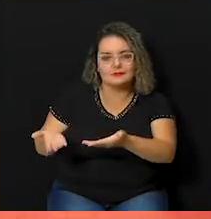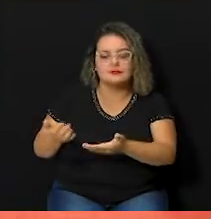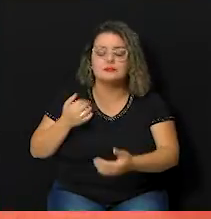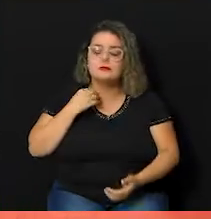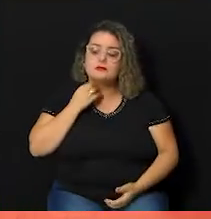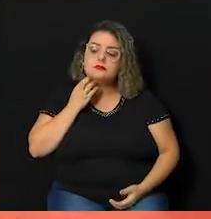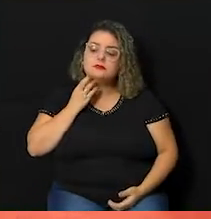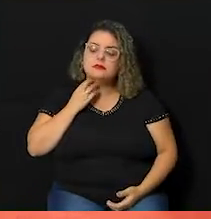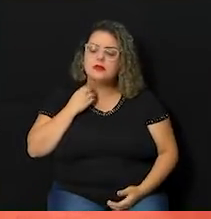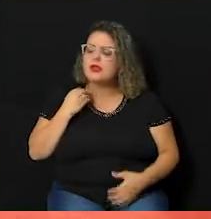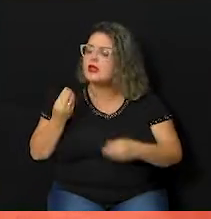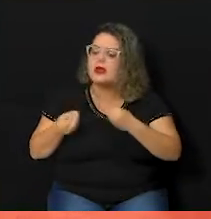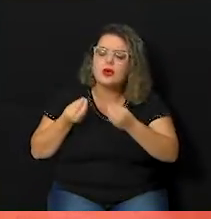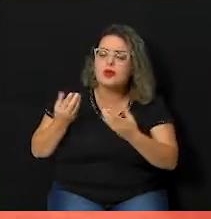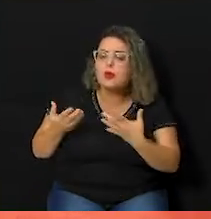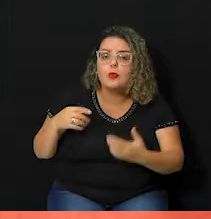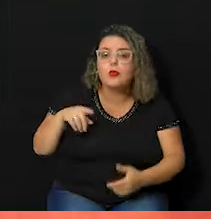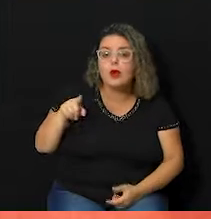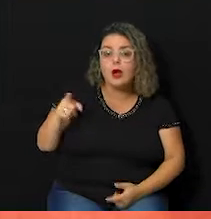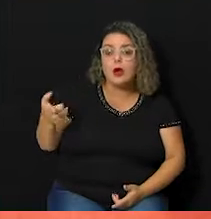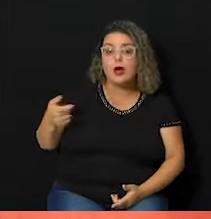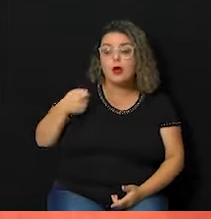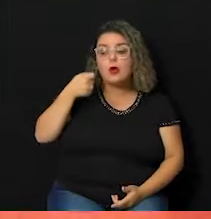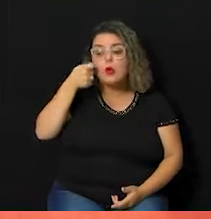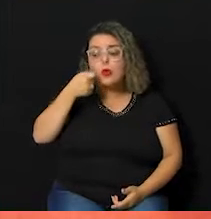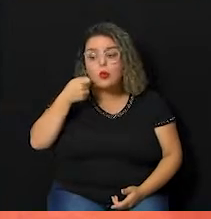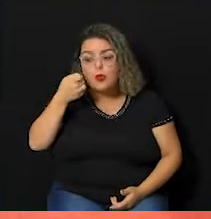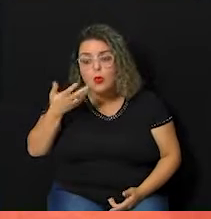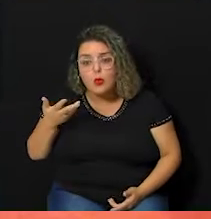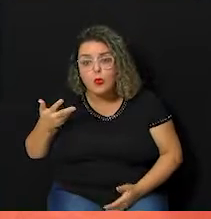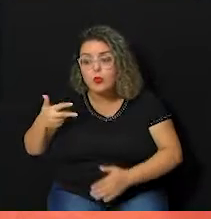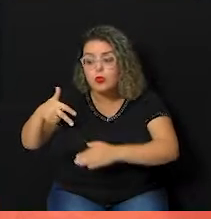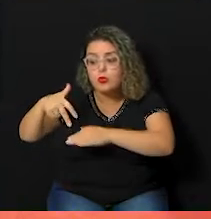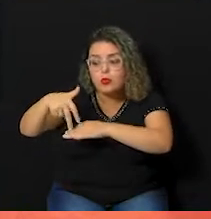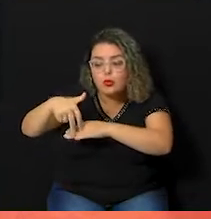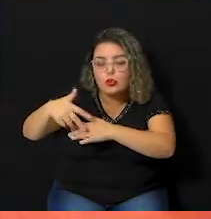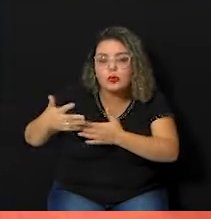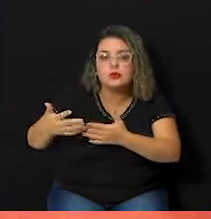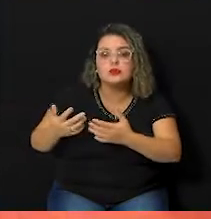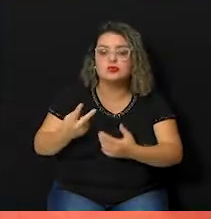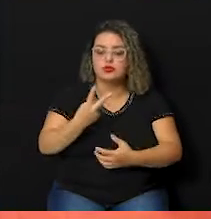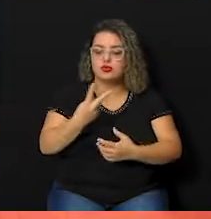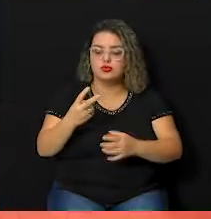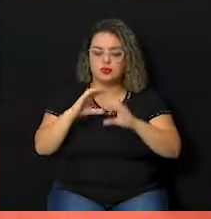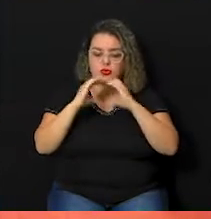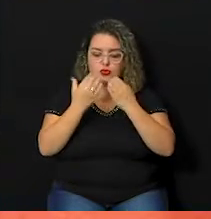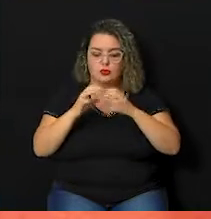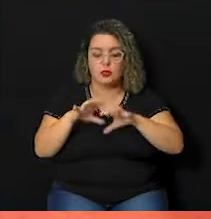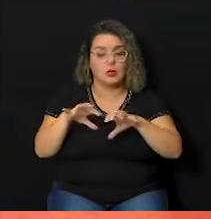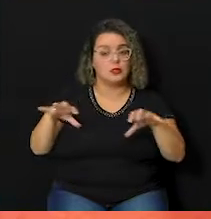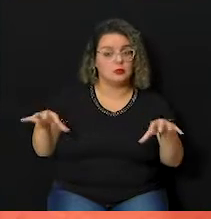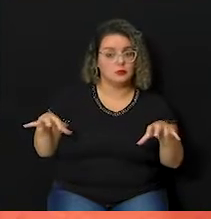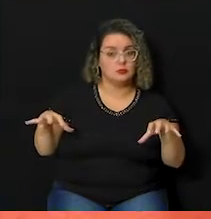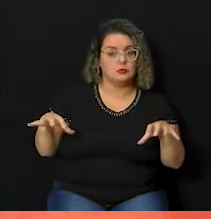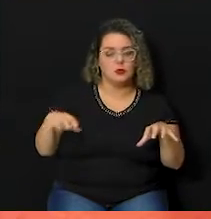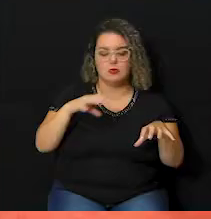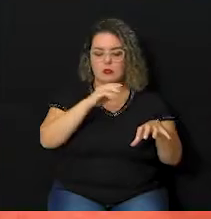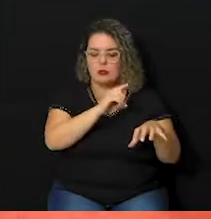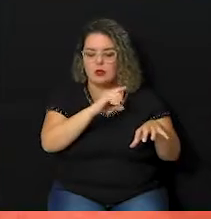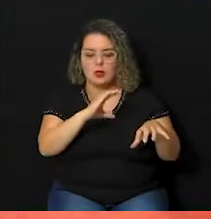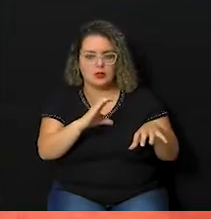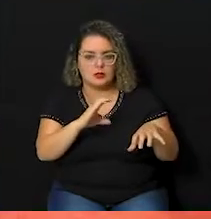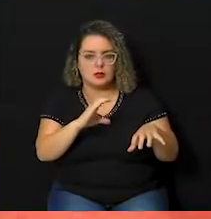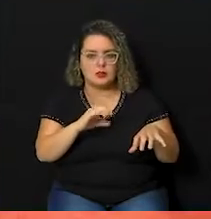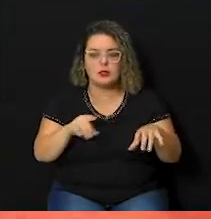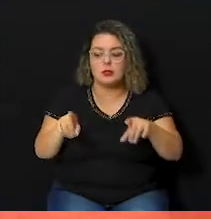é, né, mexer com personagens de duas comunidades, né, tanto da DC quanto